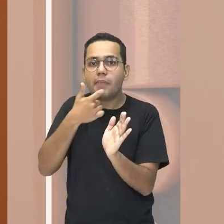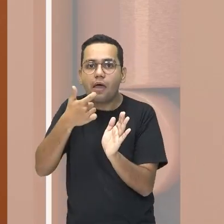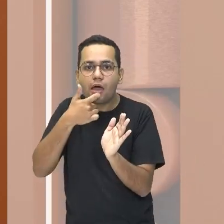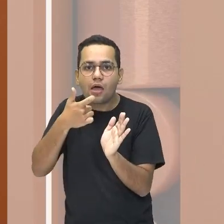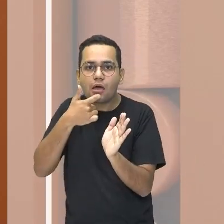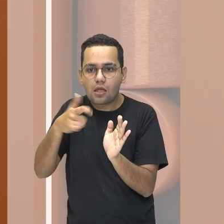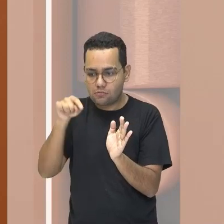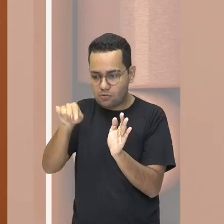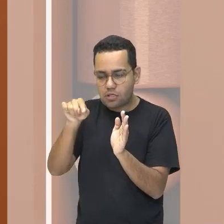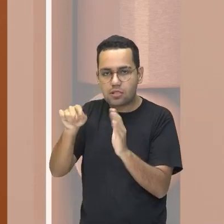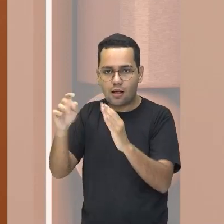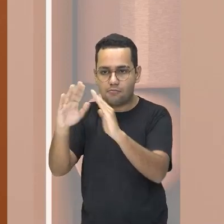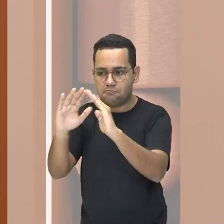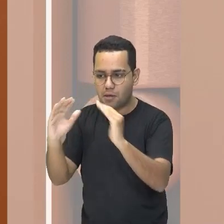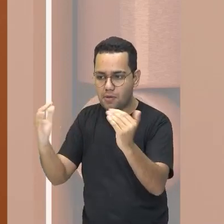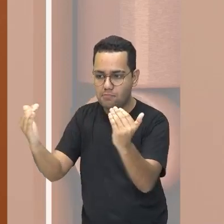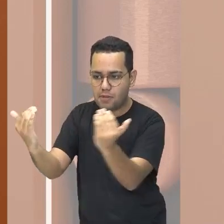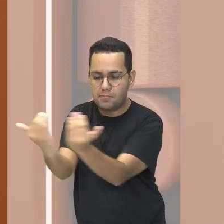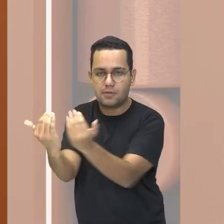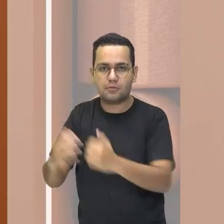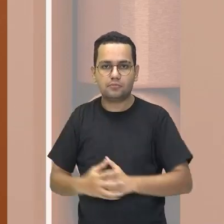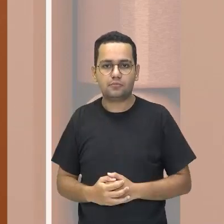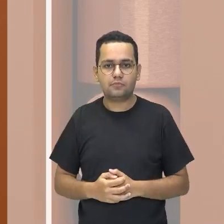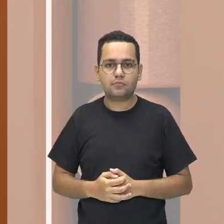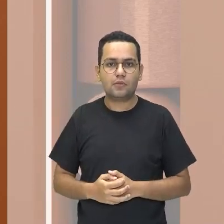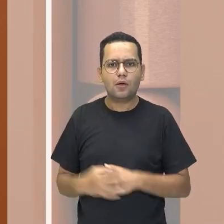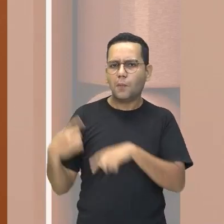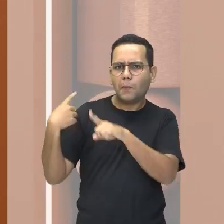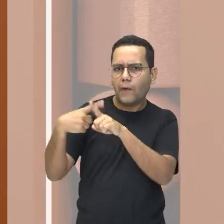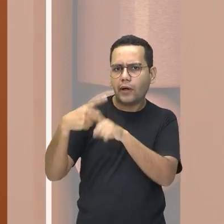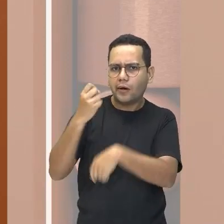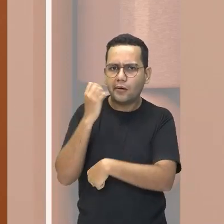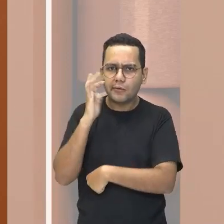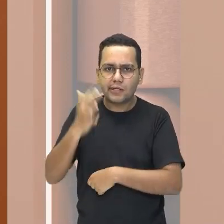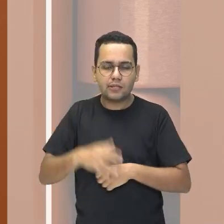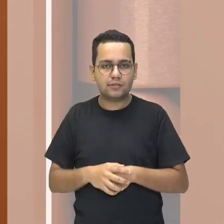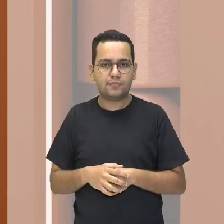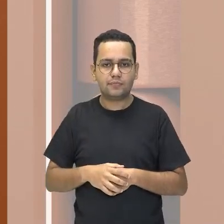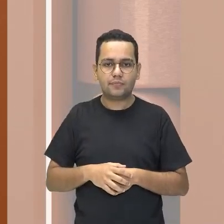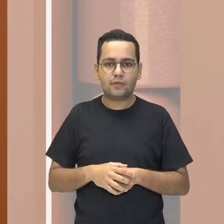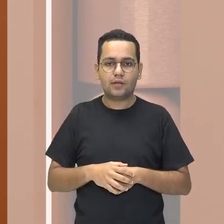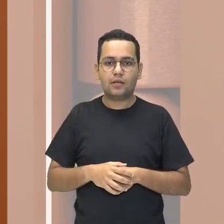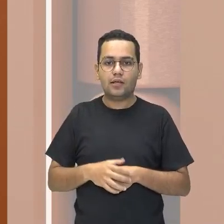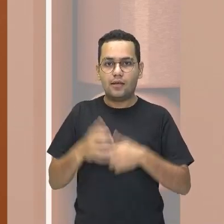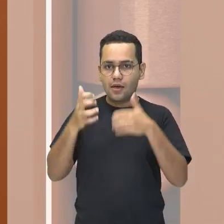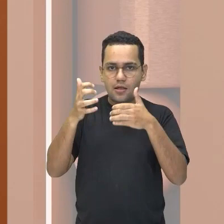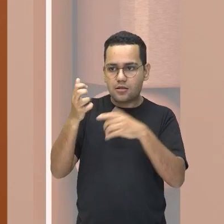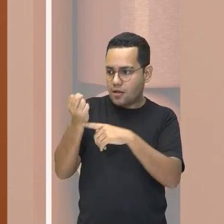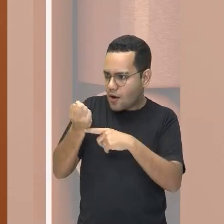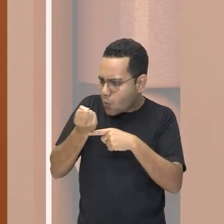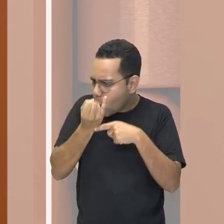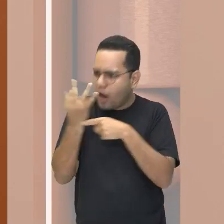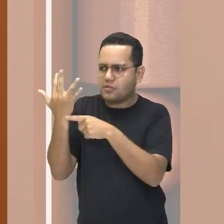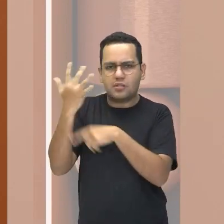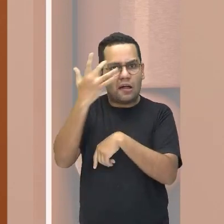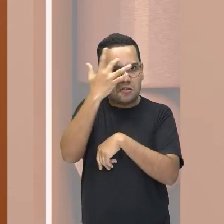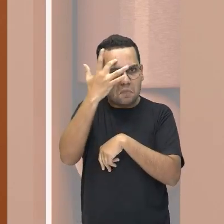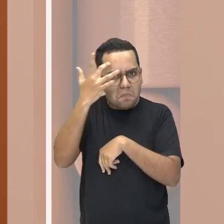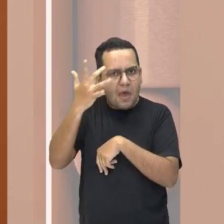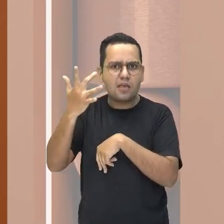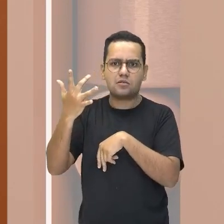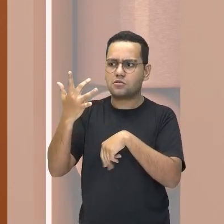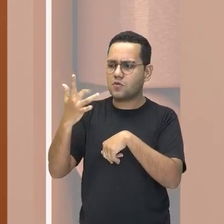professor? Porque eles queriam exterminar o máximo de pessoas num tempo mínimo, no tempo mínimo